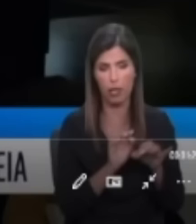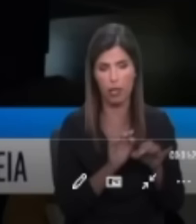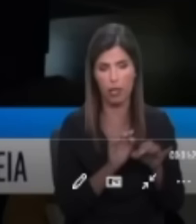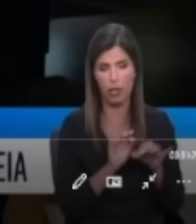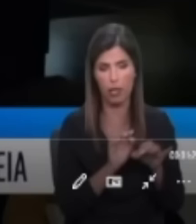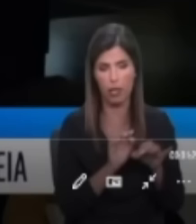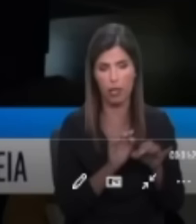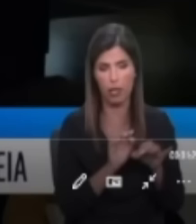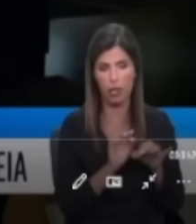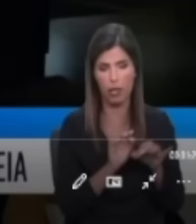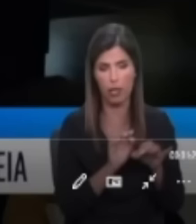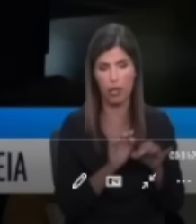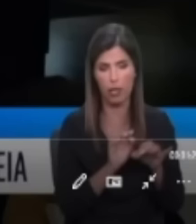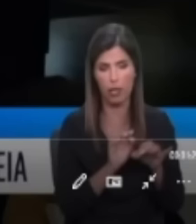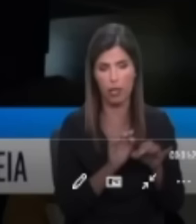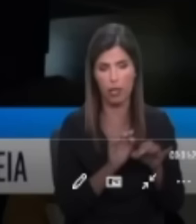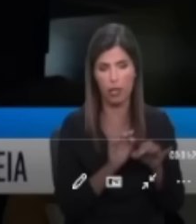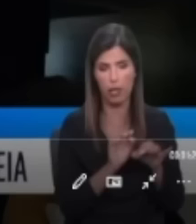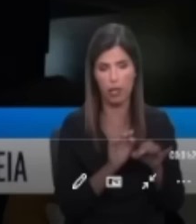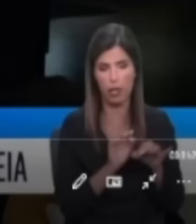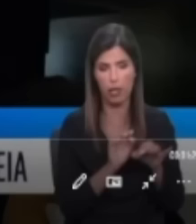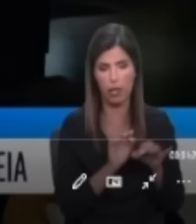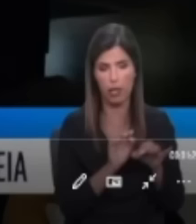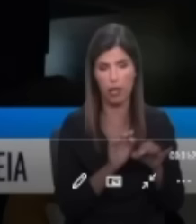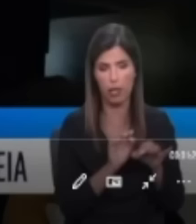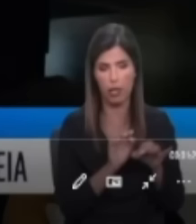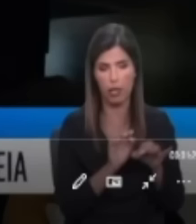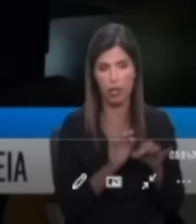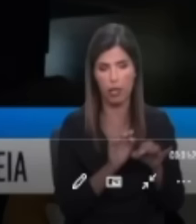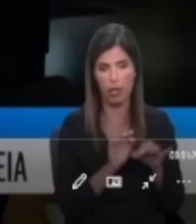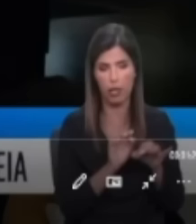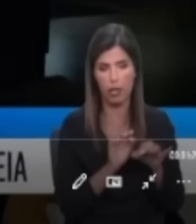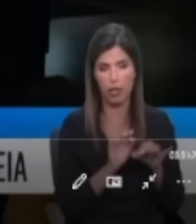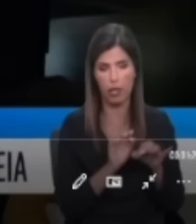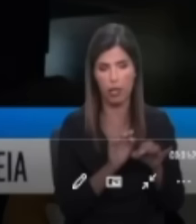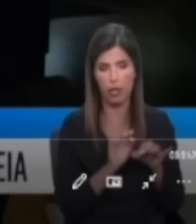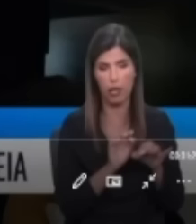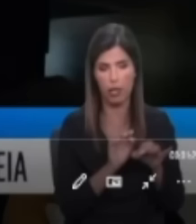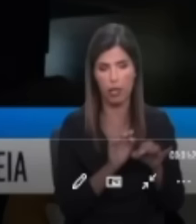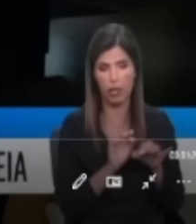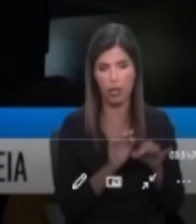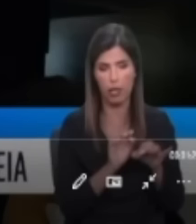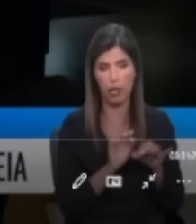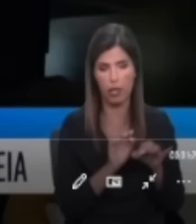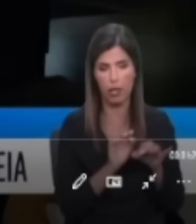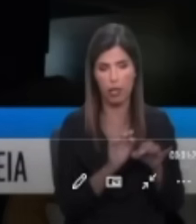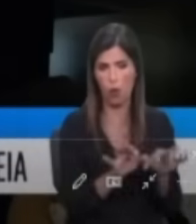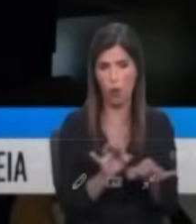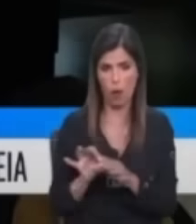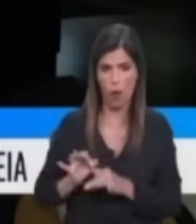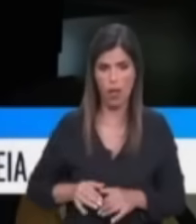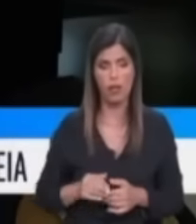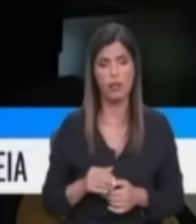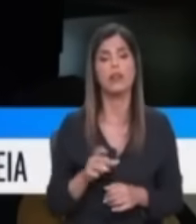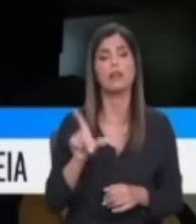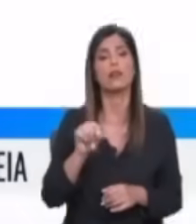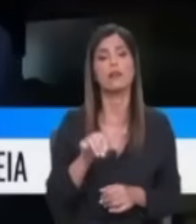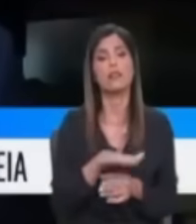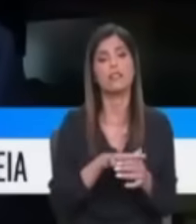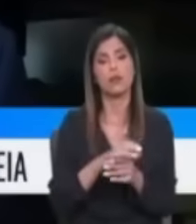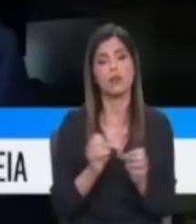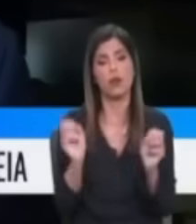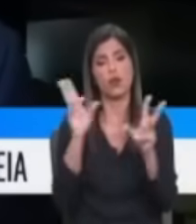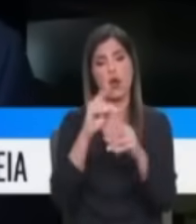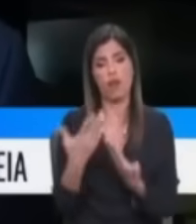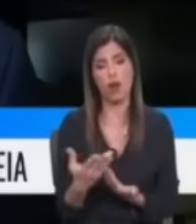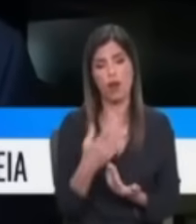pouco democrático. Até porque ninguém elegeu Ursula von der Leyen. Eu, pelo menos, não votei nela. Nem o Sr. Presidente votou nela, portanto, enfim. São no Médio Oriente